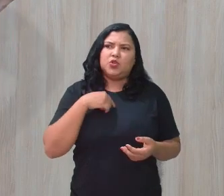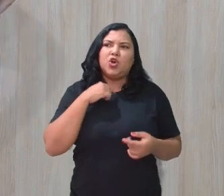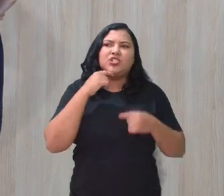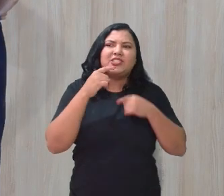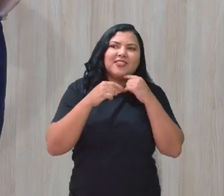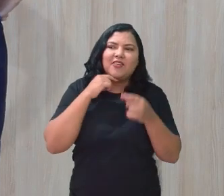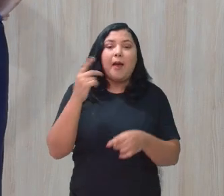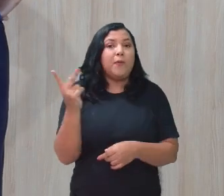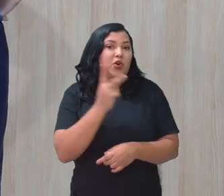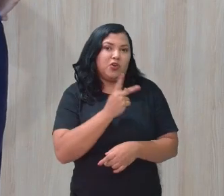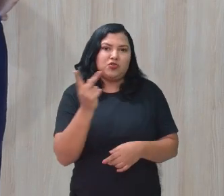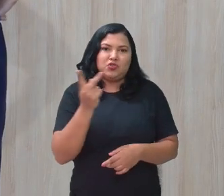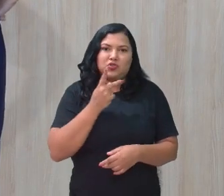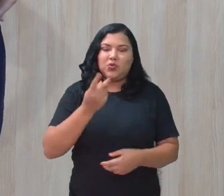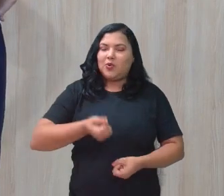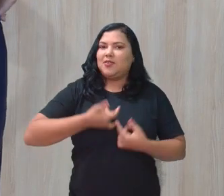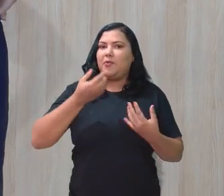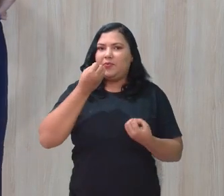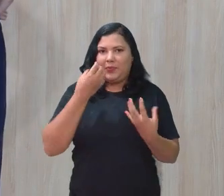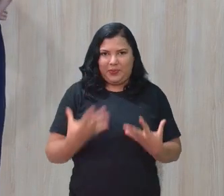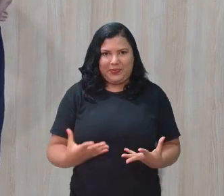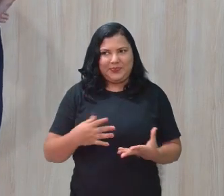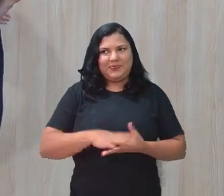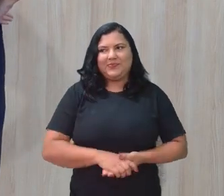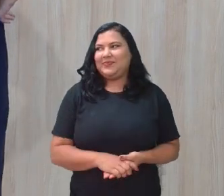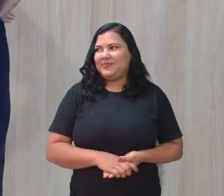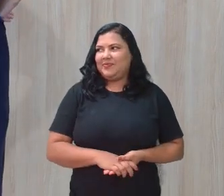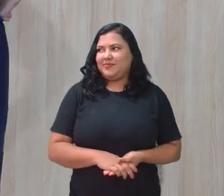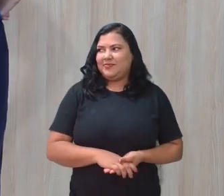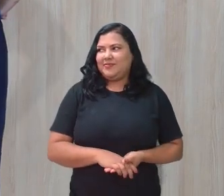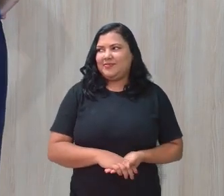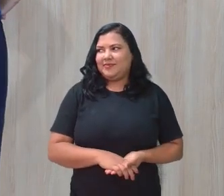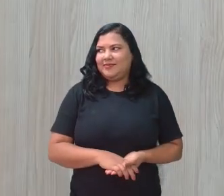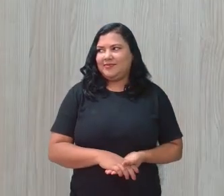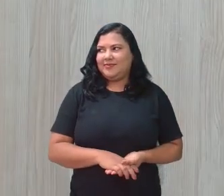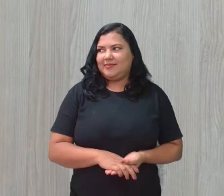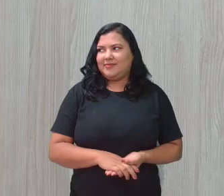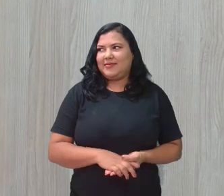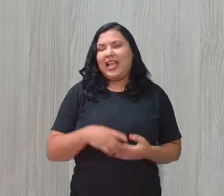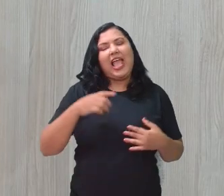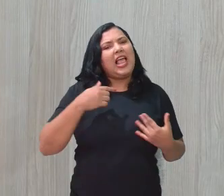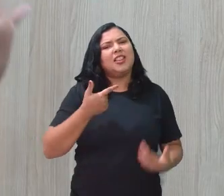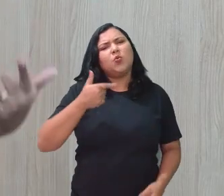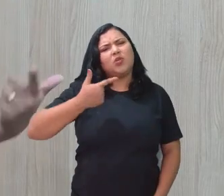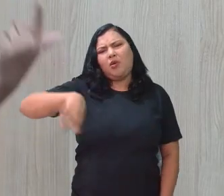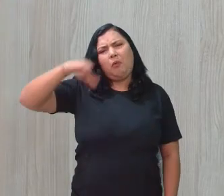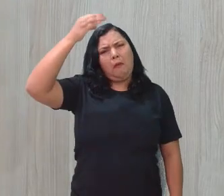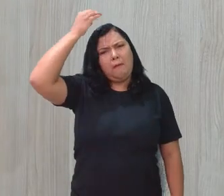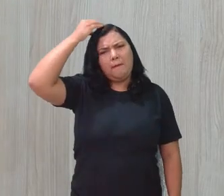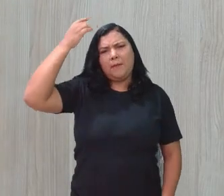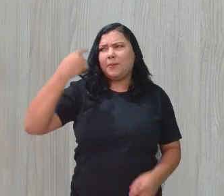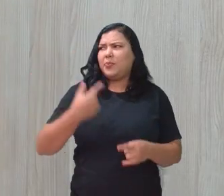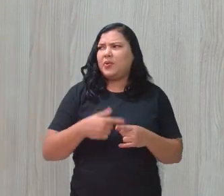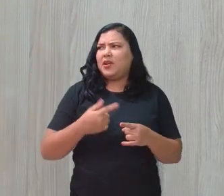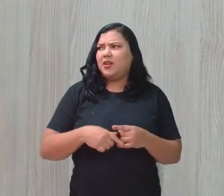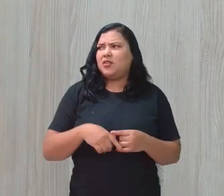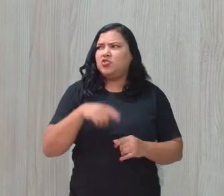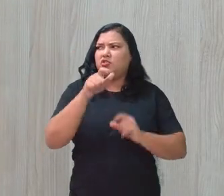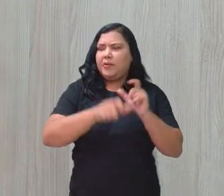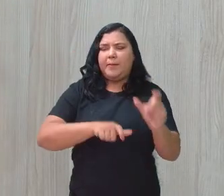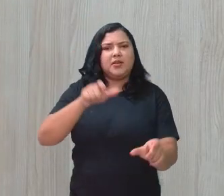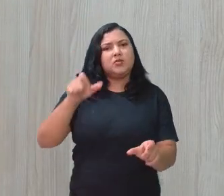porque os argumentos foram muito bons. Isso. Então, isso é Julgo importante. como inocente porque eles pensaram